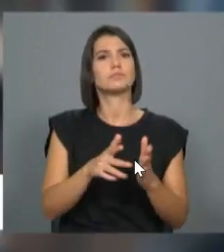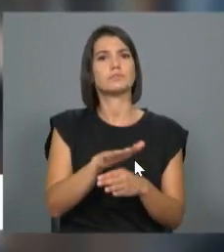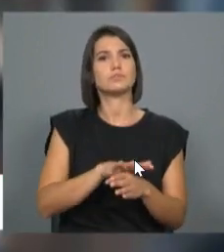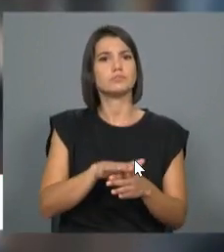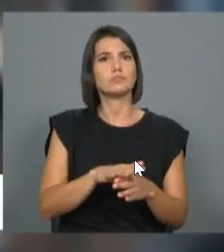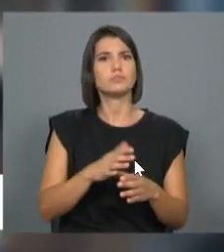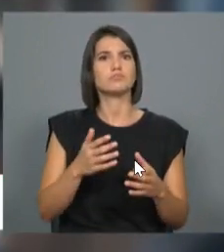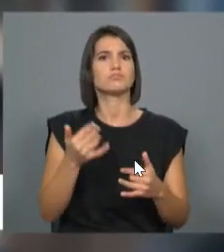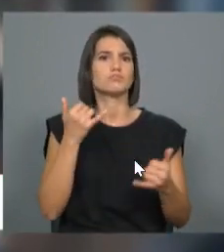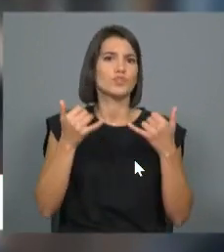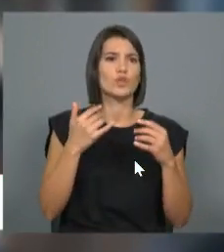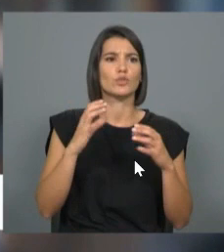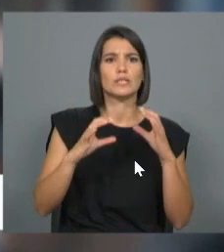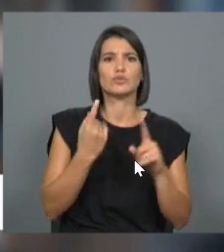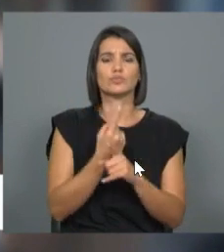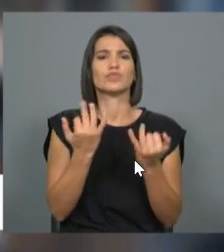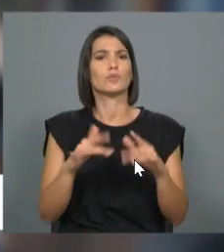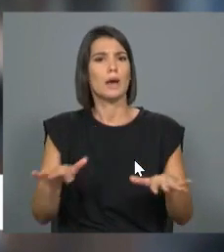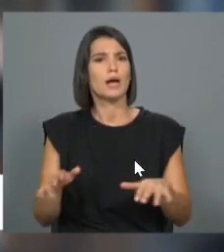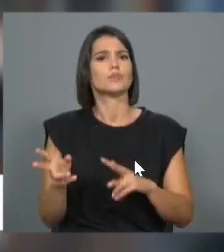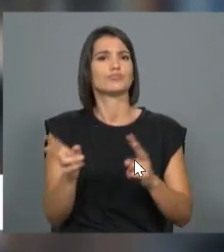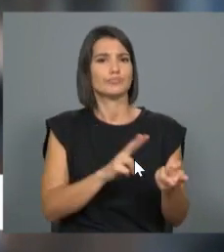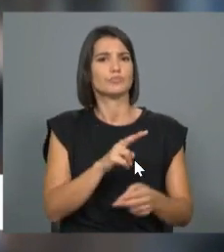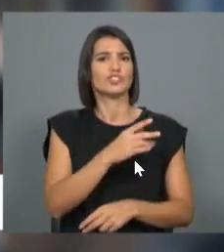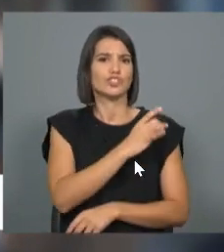das comunicações e informática que foram para o Chile